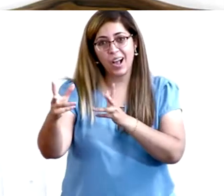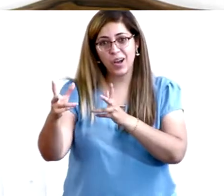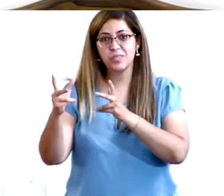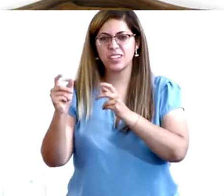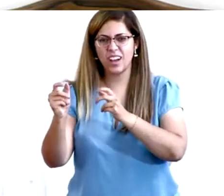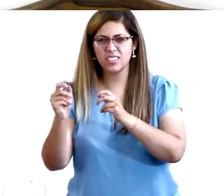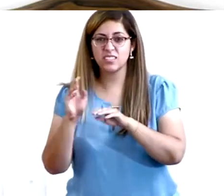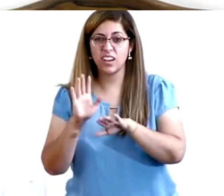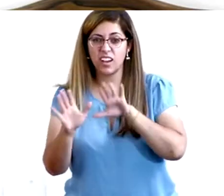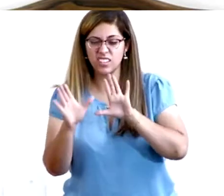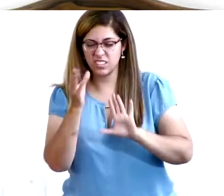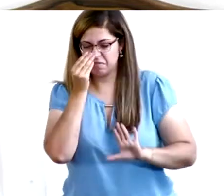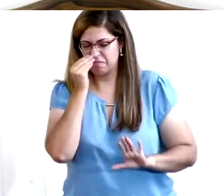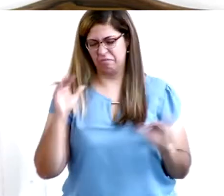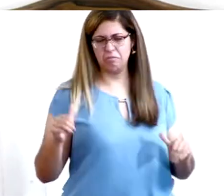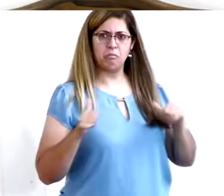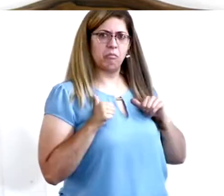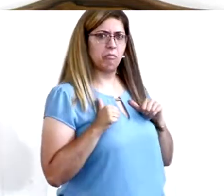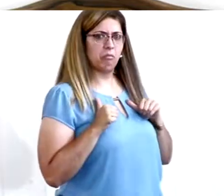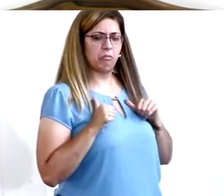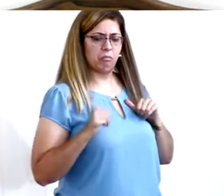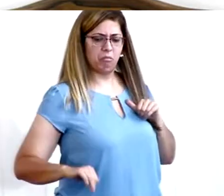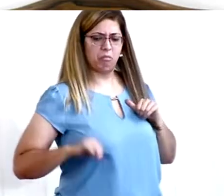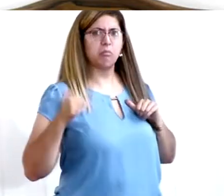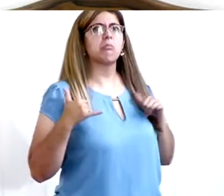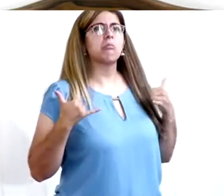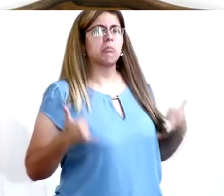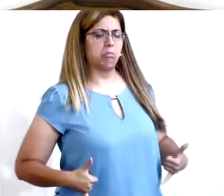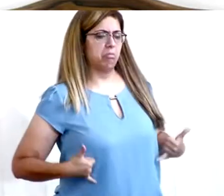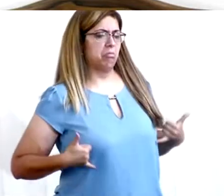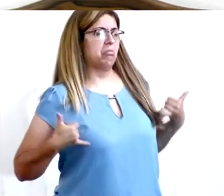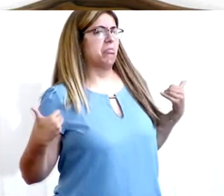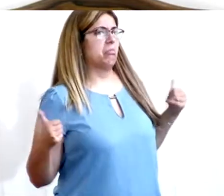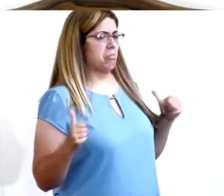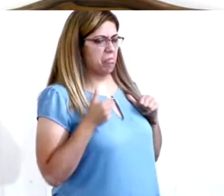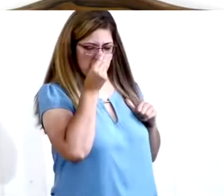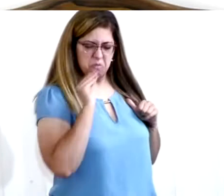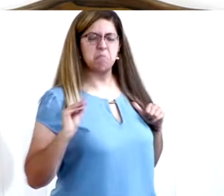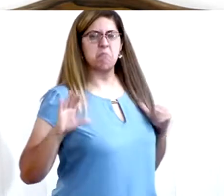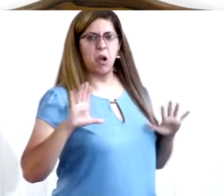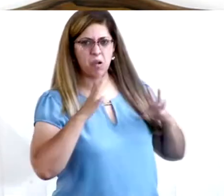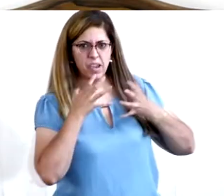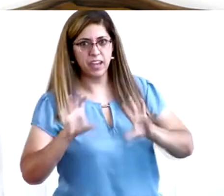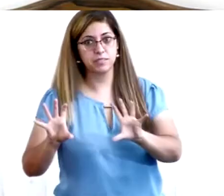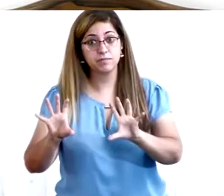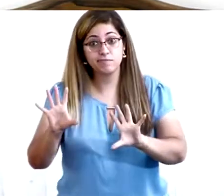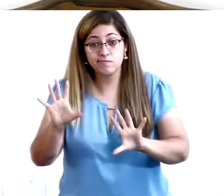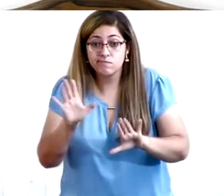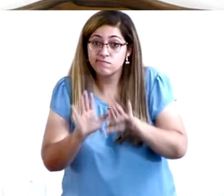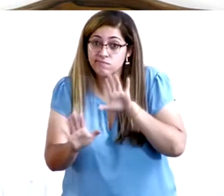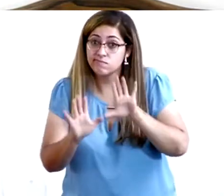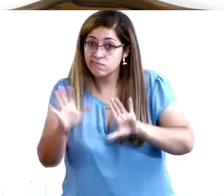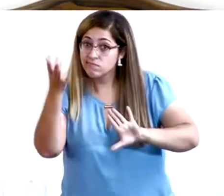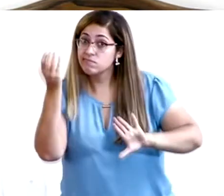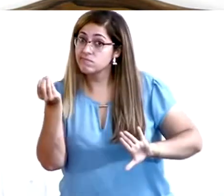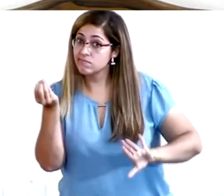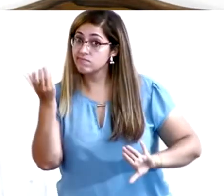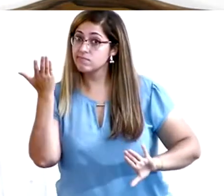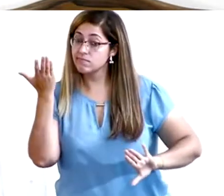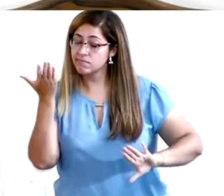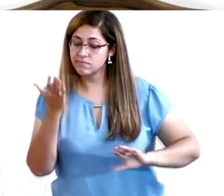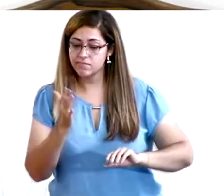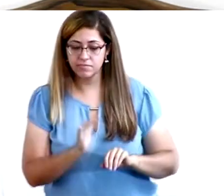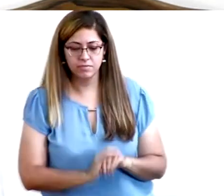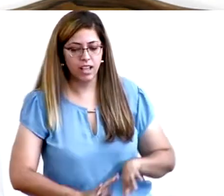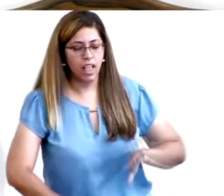retirar de muitos lugares. Eu jamais diria aos nossos jovens, vão e convertam o bairro da Lapa. Eu diria aos nossos jovens, vão e